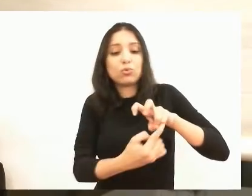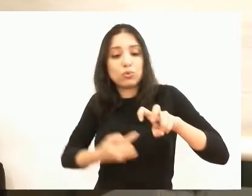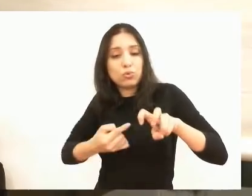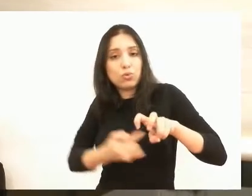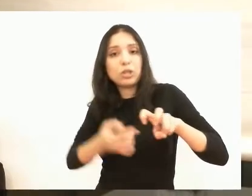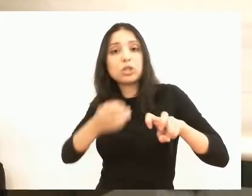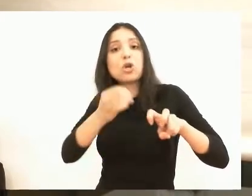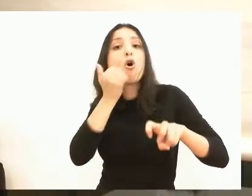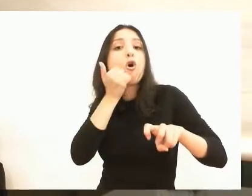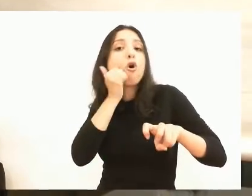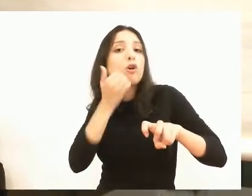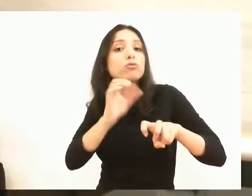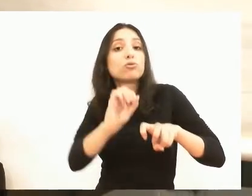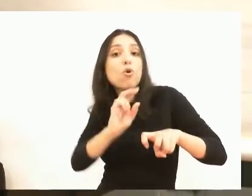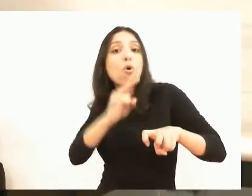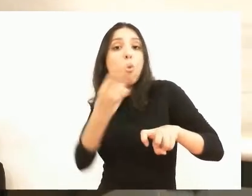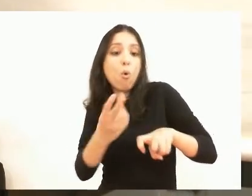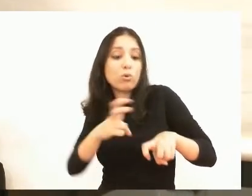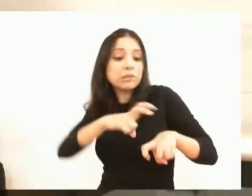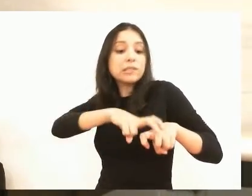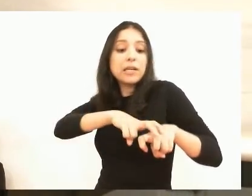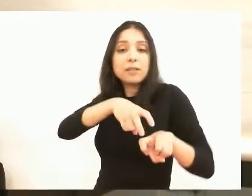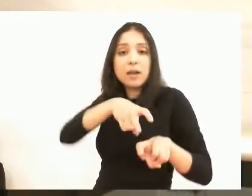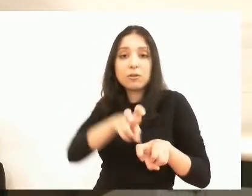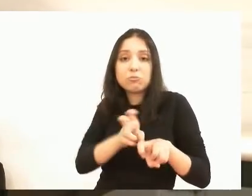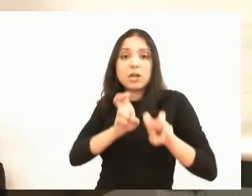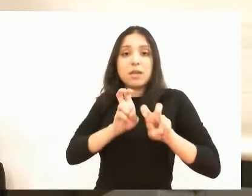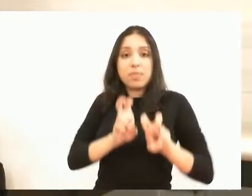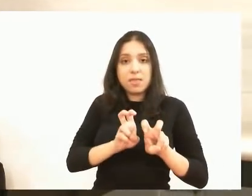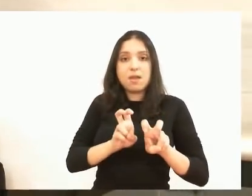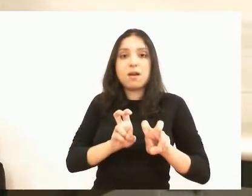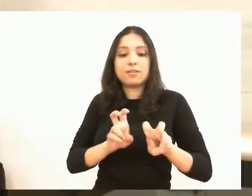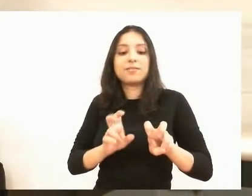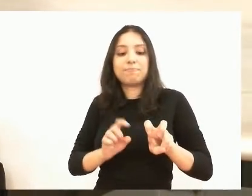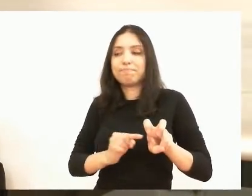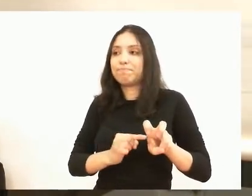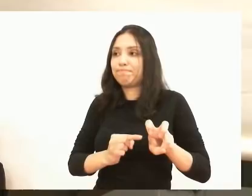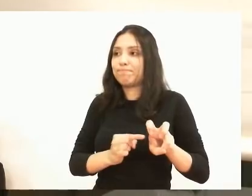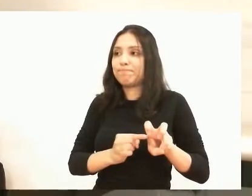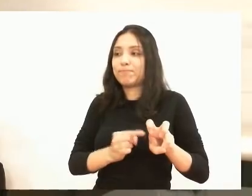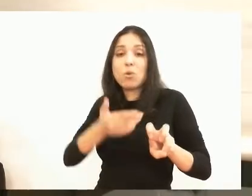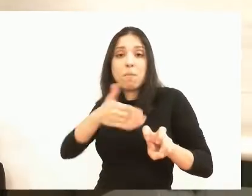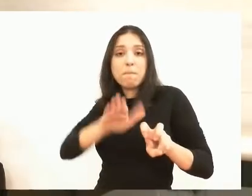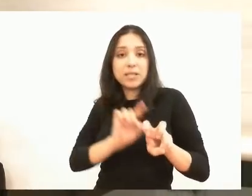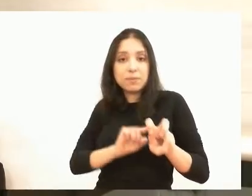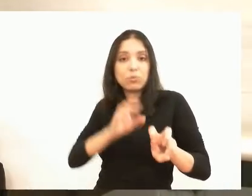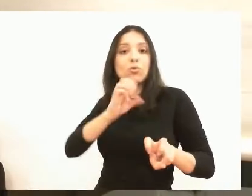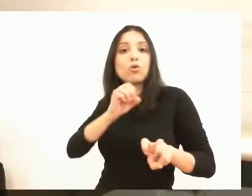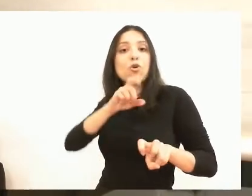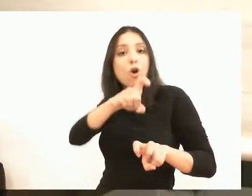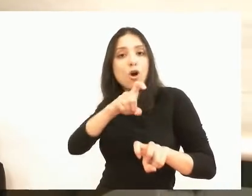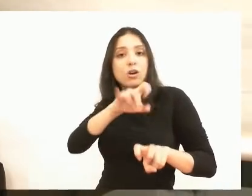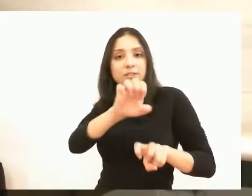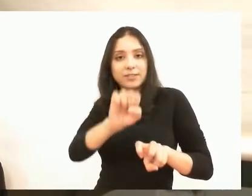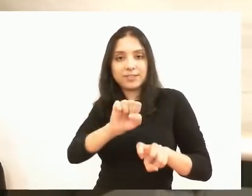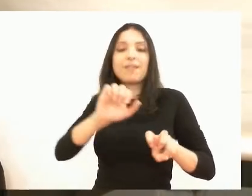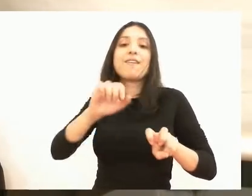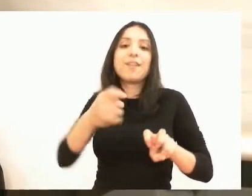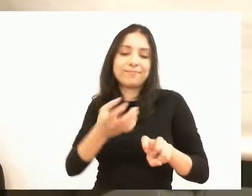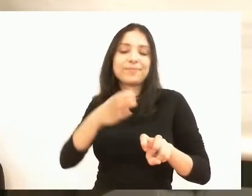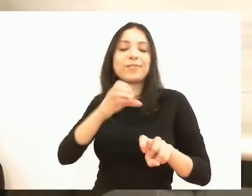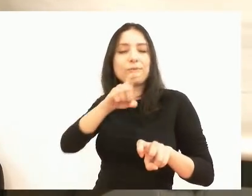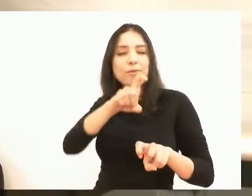aqui se vocês estão sentados para trás dos riscos indo mais lá pro cox então